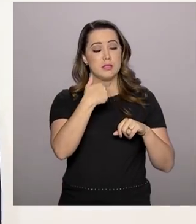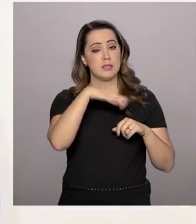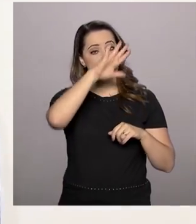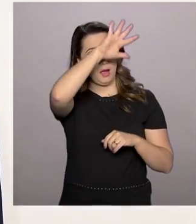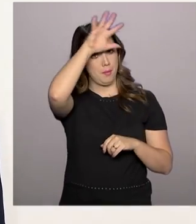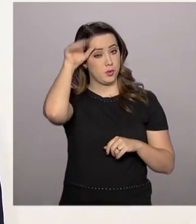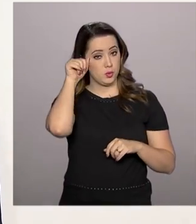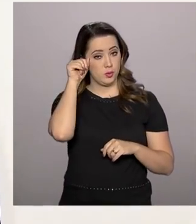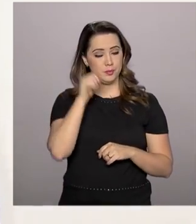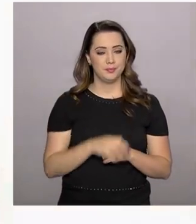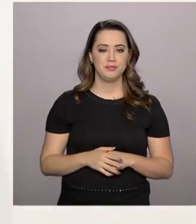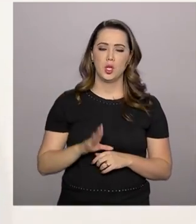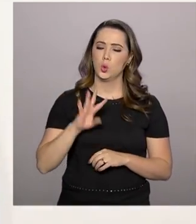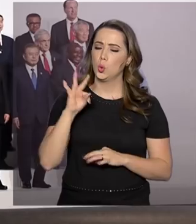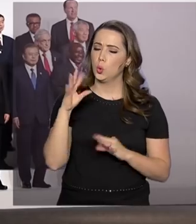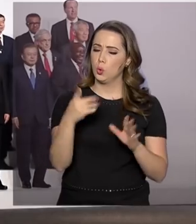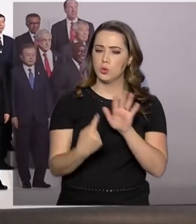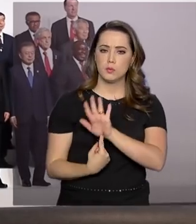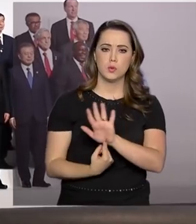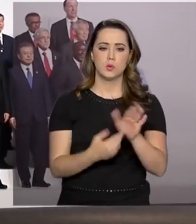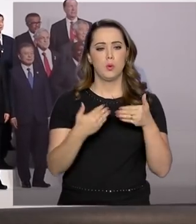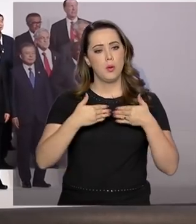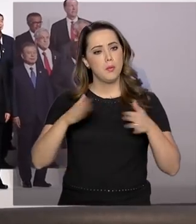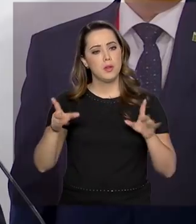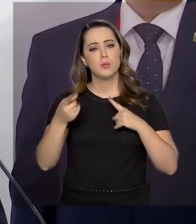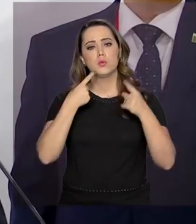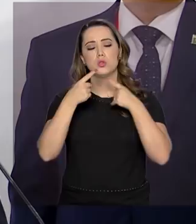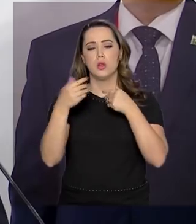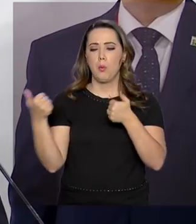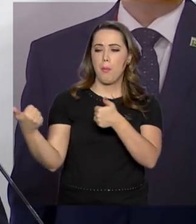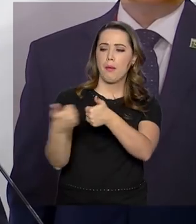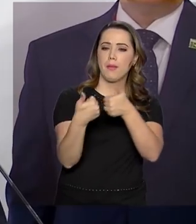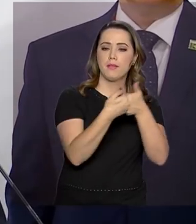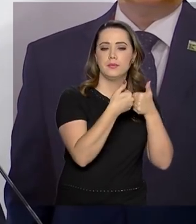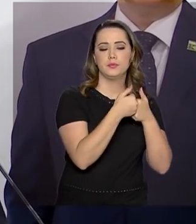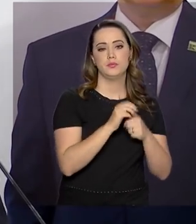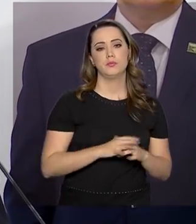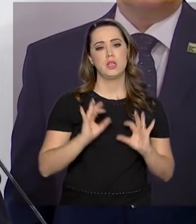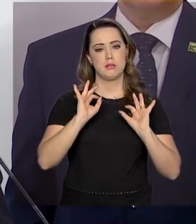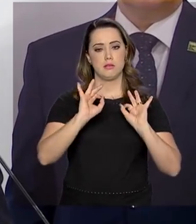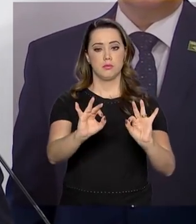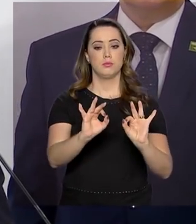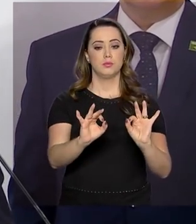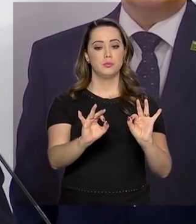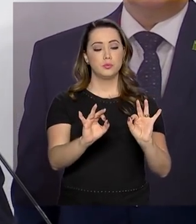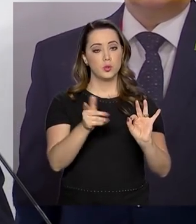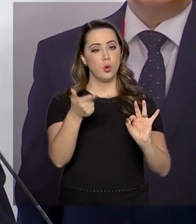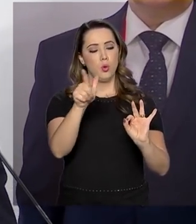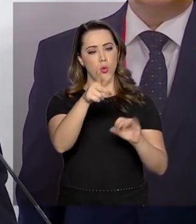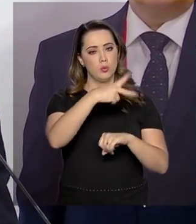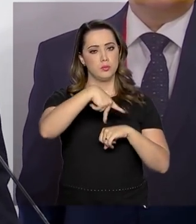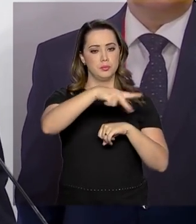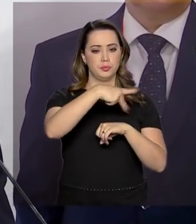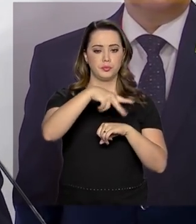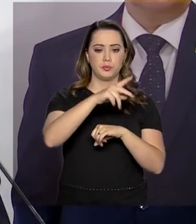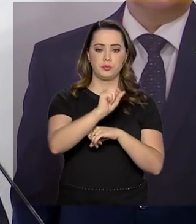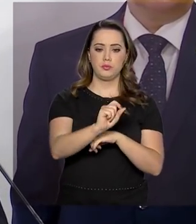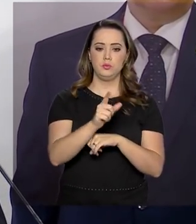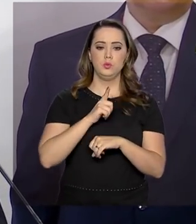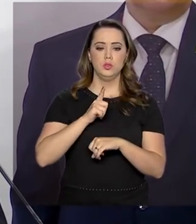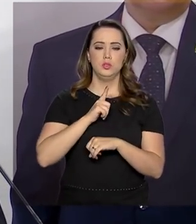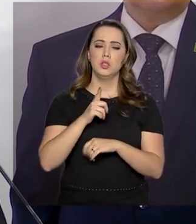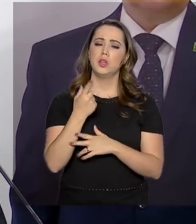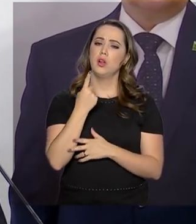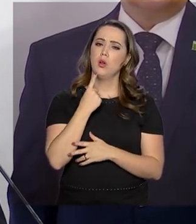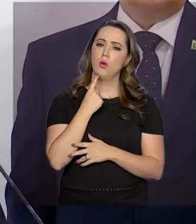estar aberto para o diálogo e a aproximação. Com toda certeza, outros países terão